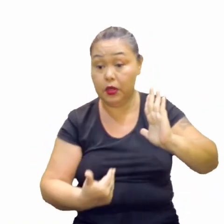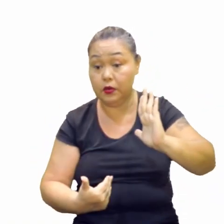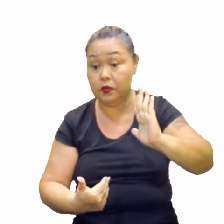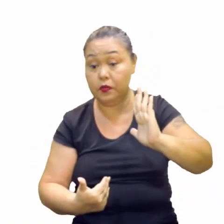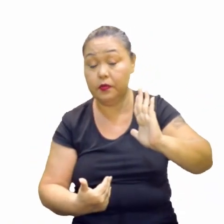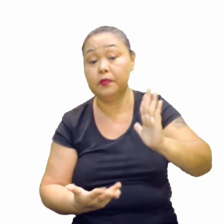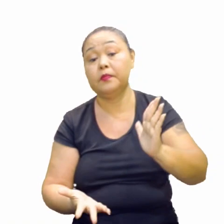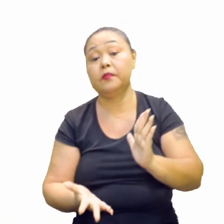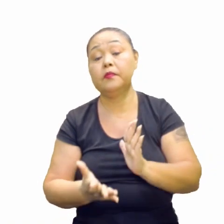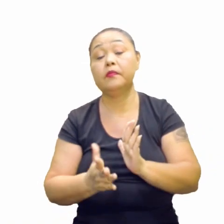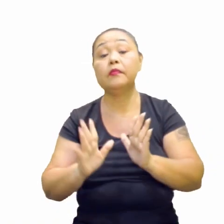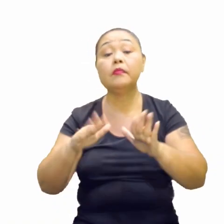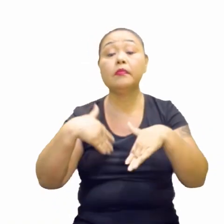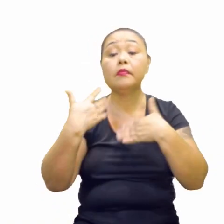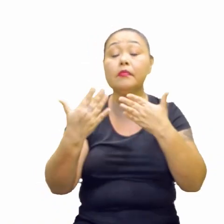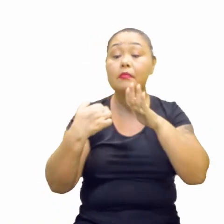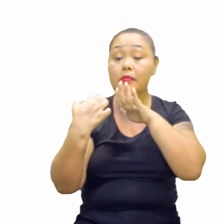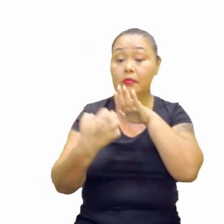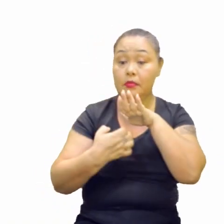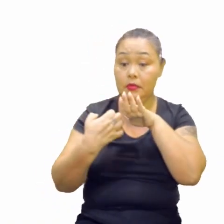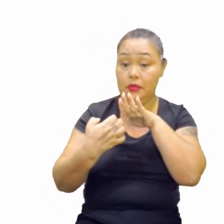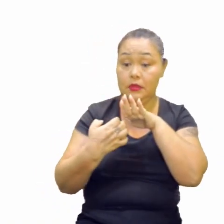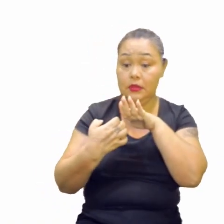Então, as empresas